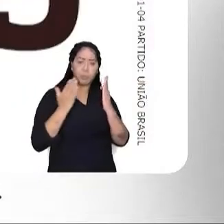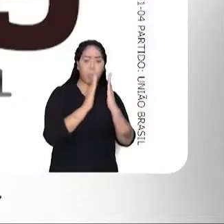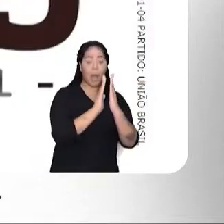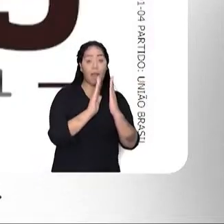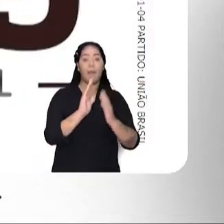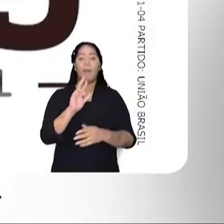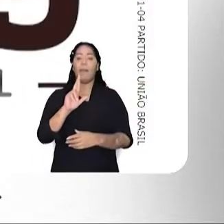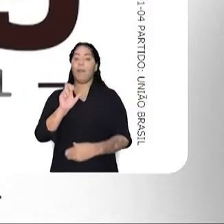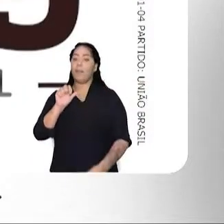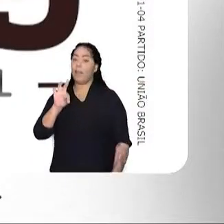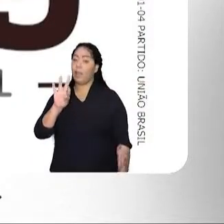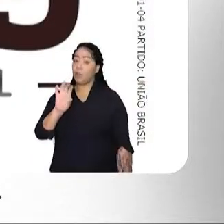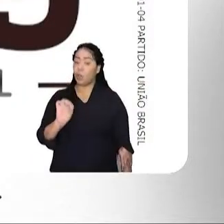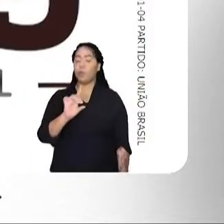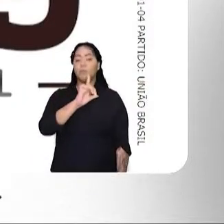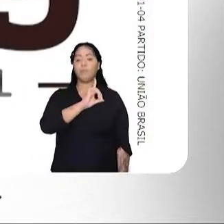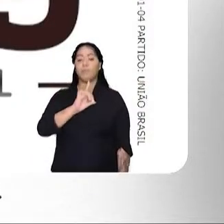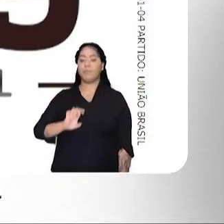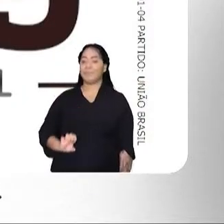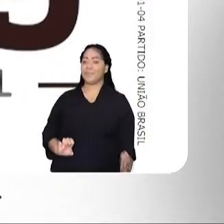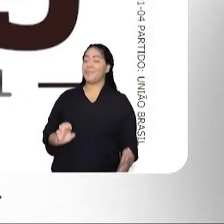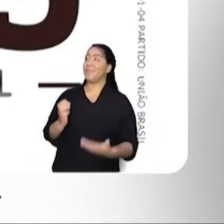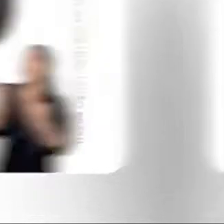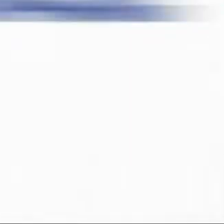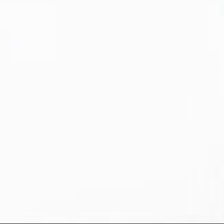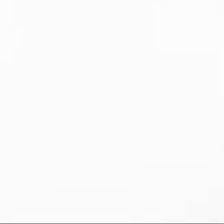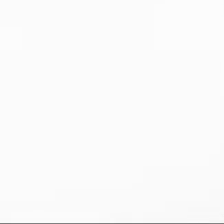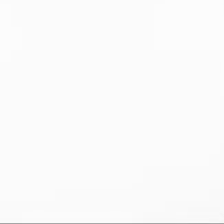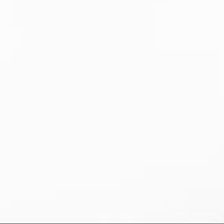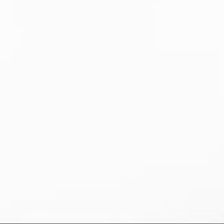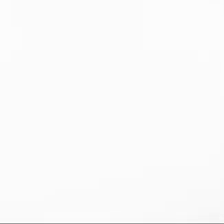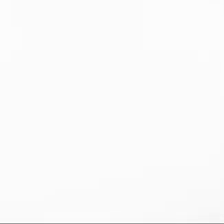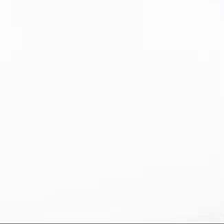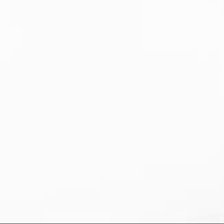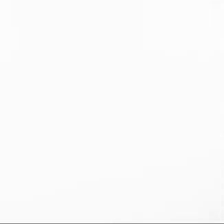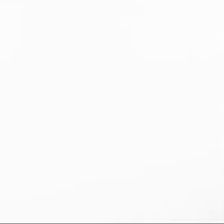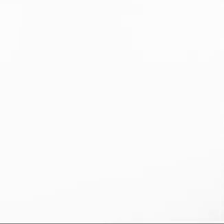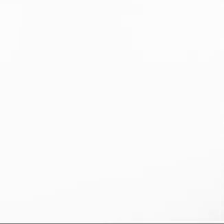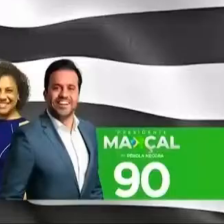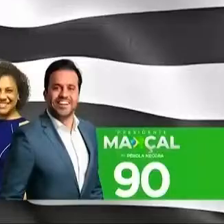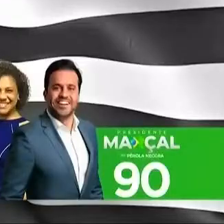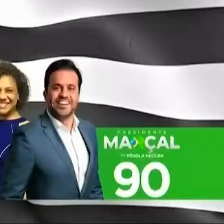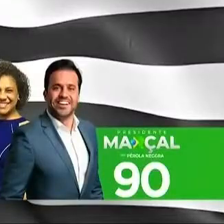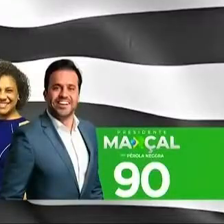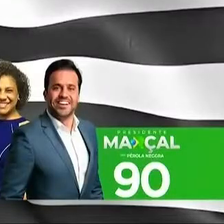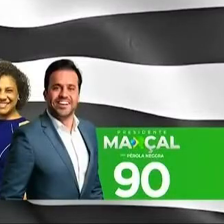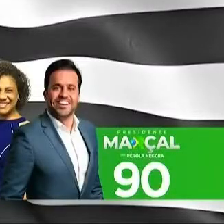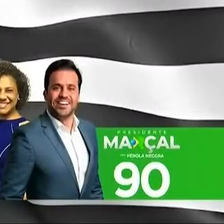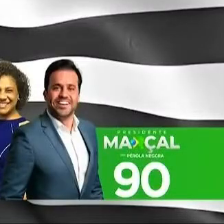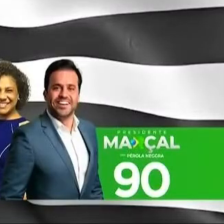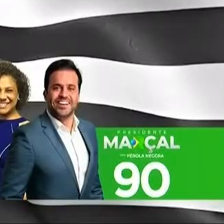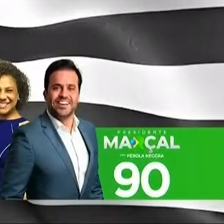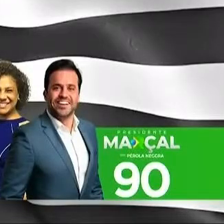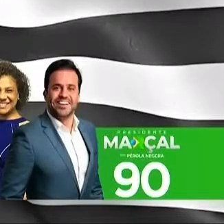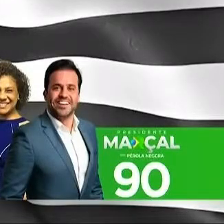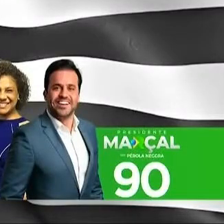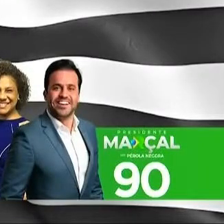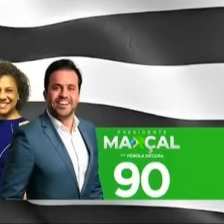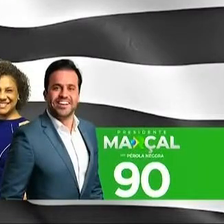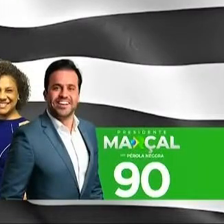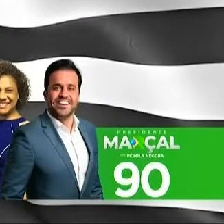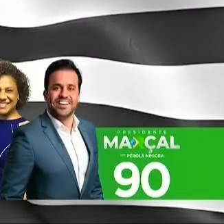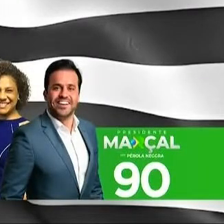Renato Batista, 44999 pra deputado estadual. Não é só o jovem que quer renovação. Victor